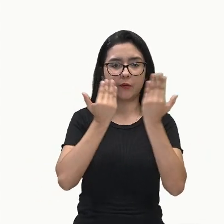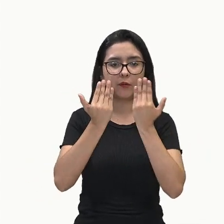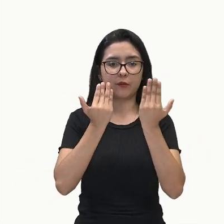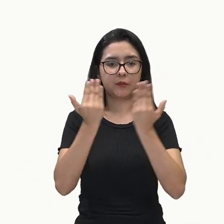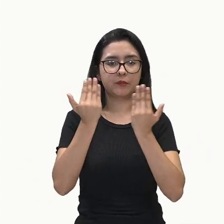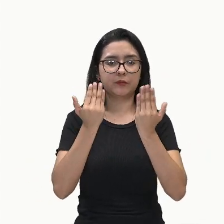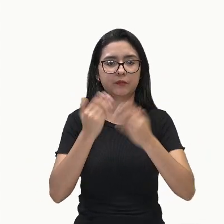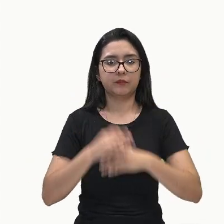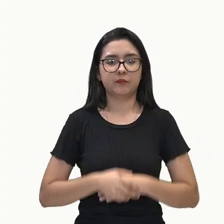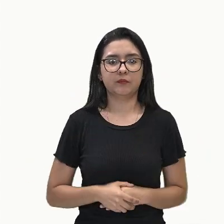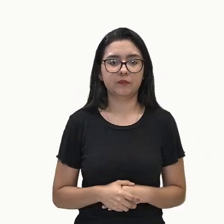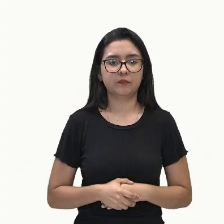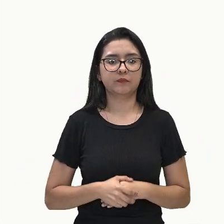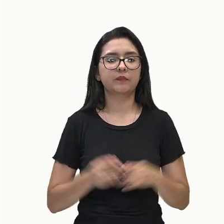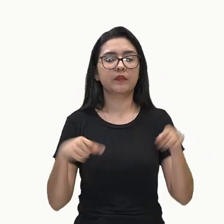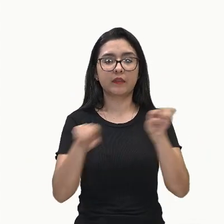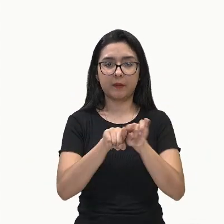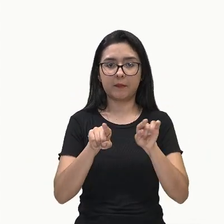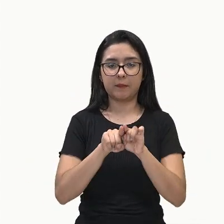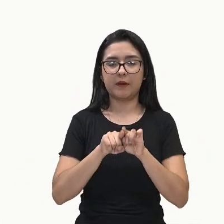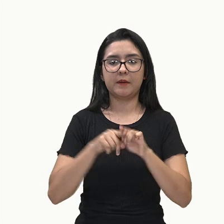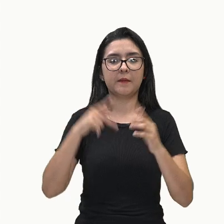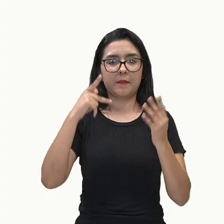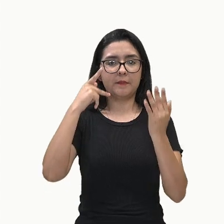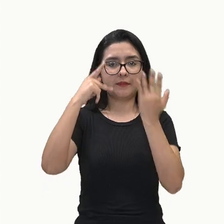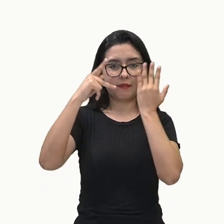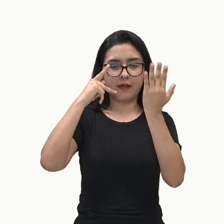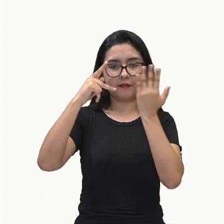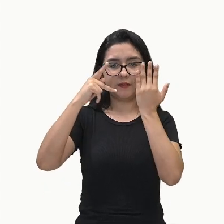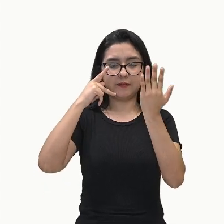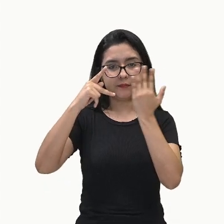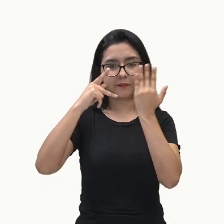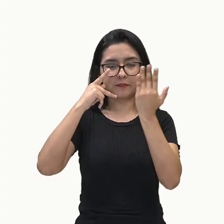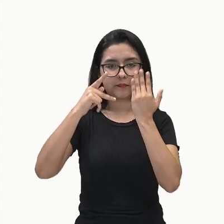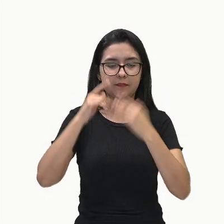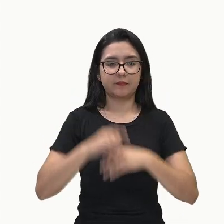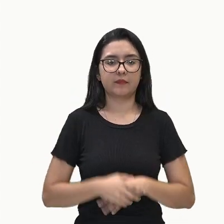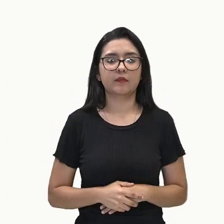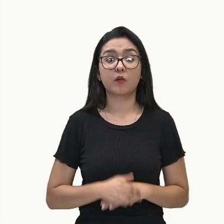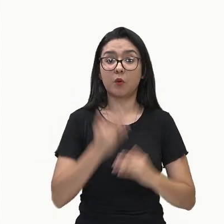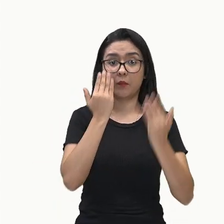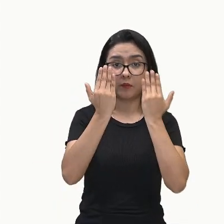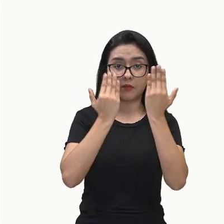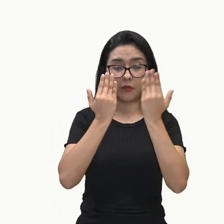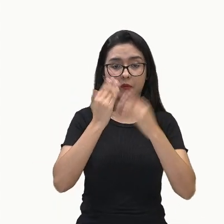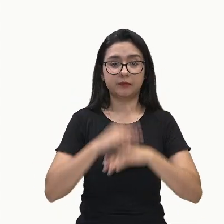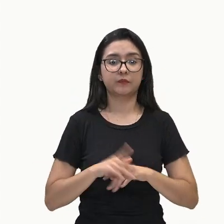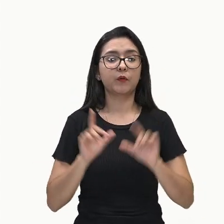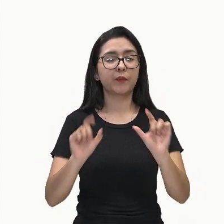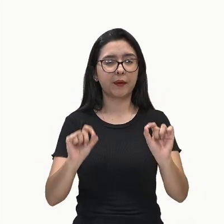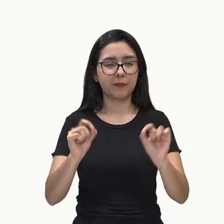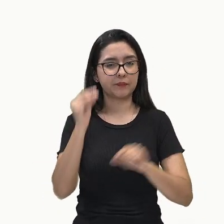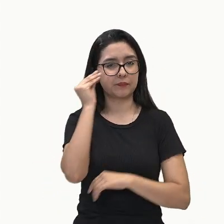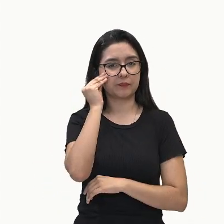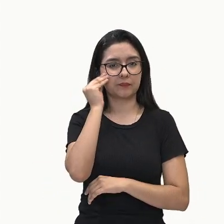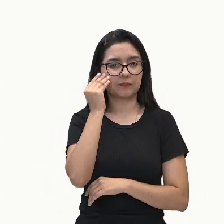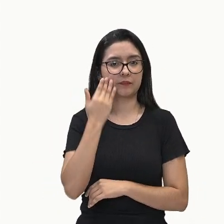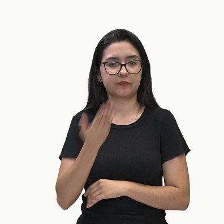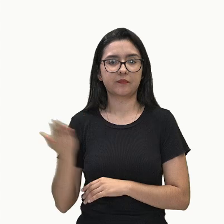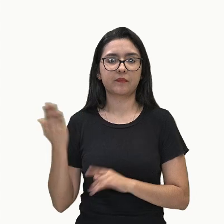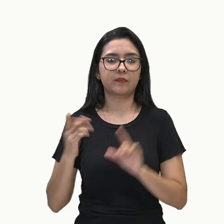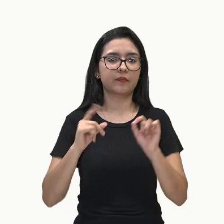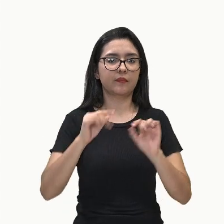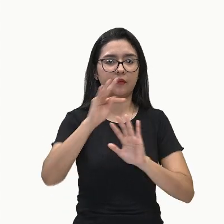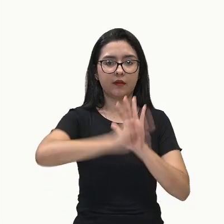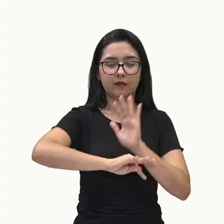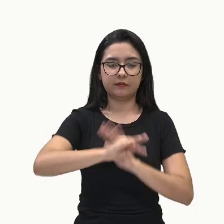o psiquiatra. Então, o psicólogo é a persona que observa. Aqui a gente vai ter a